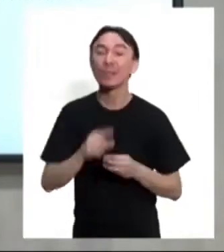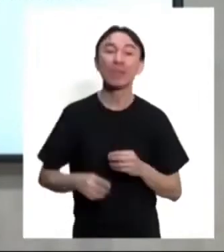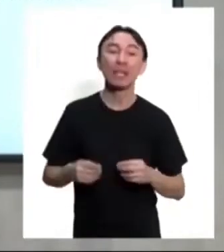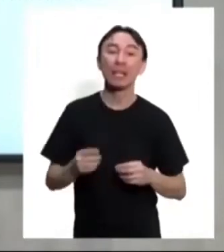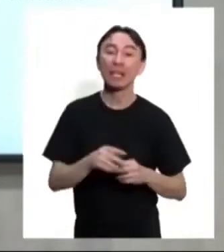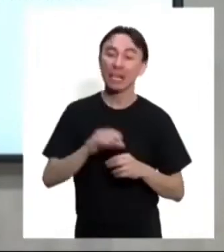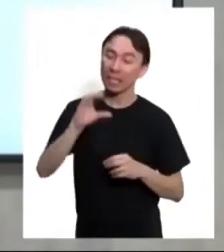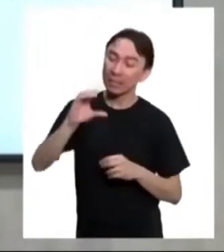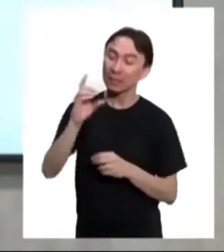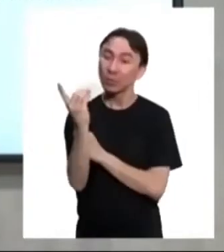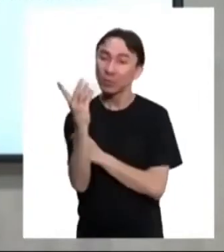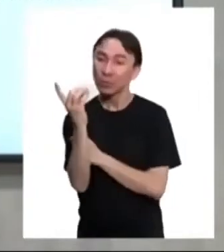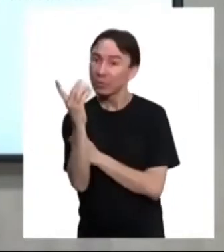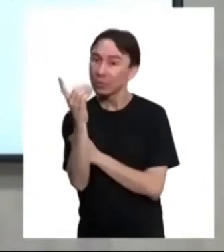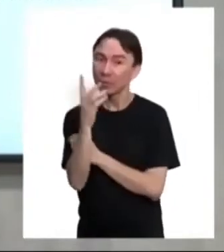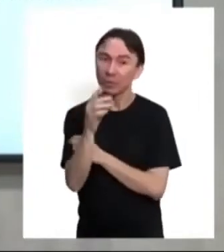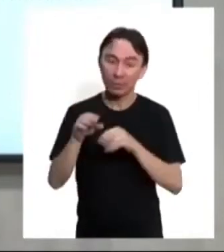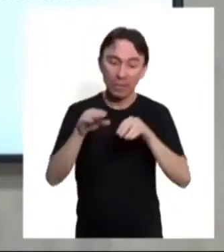14 estável.